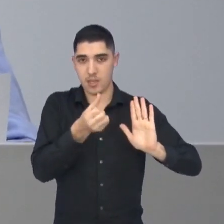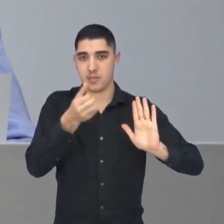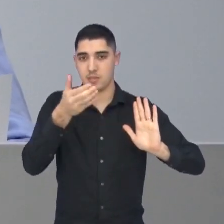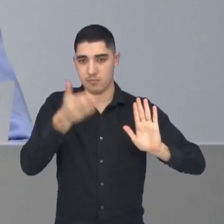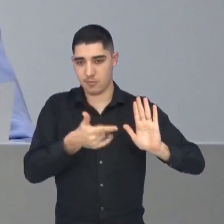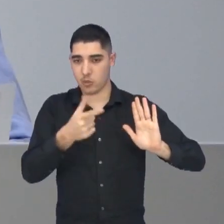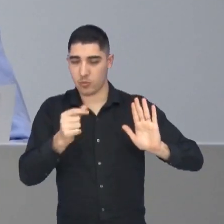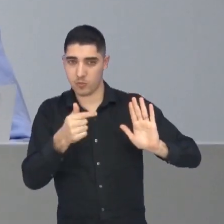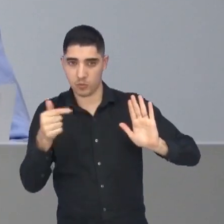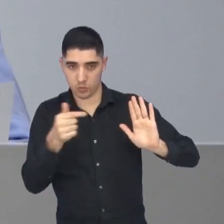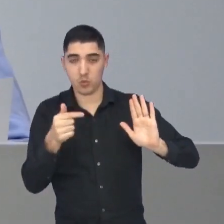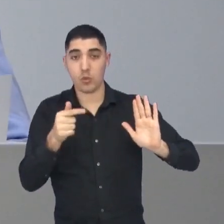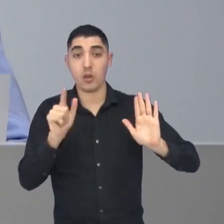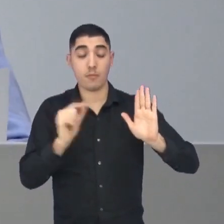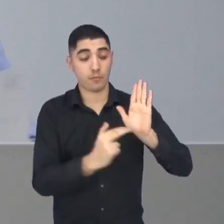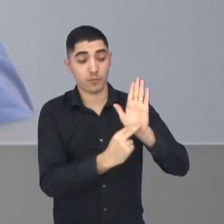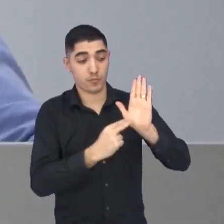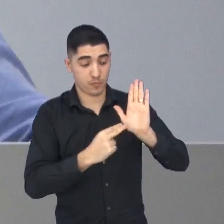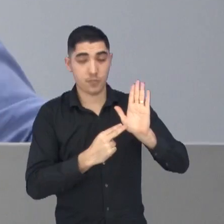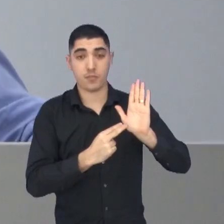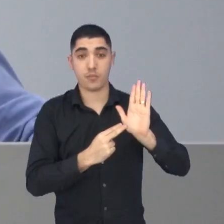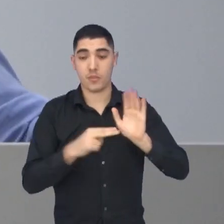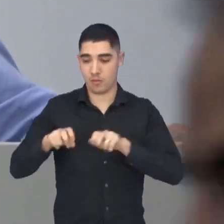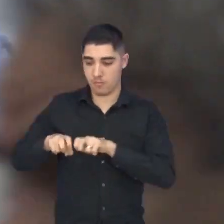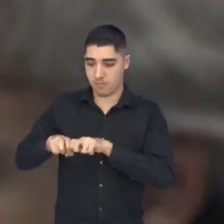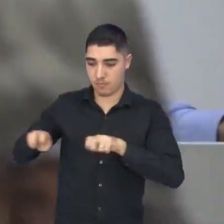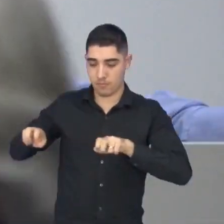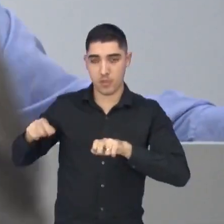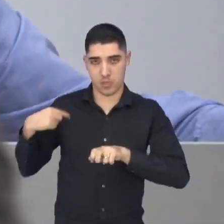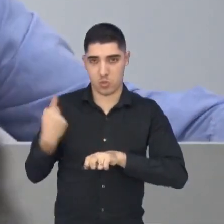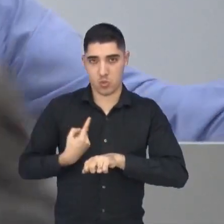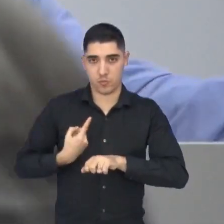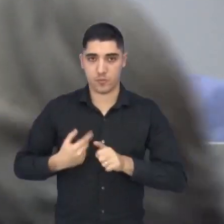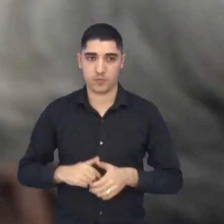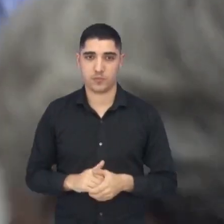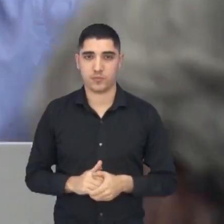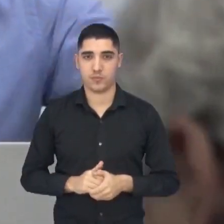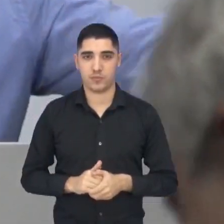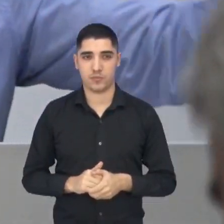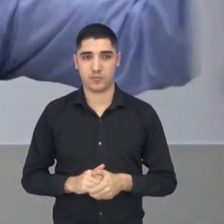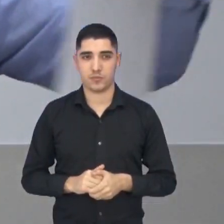6/2022, de autoria da mesa diretora.